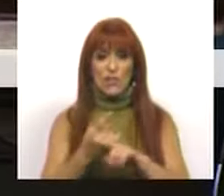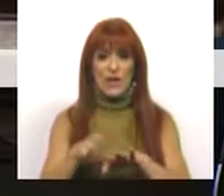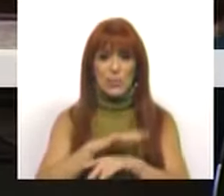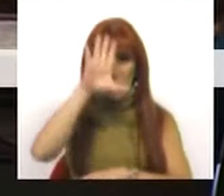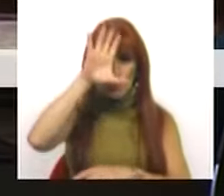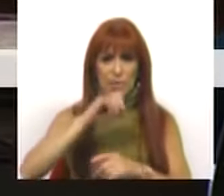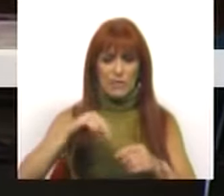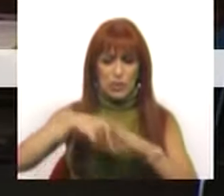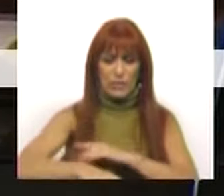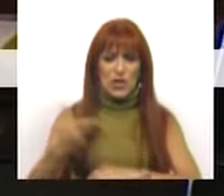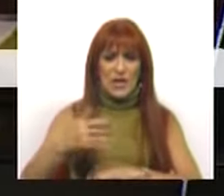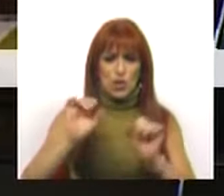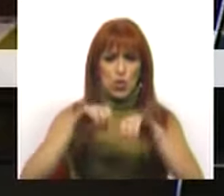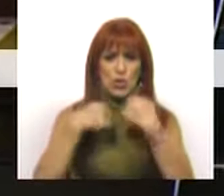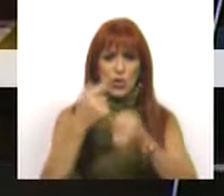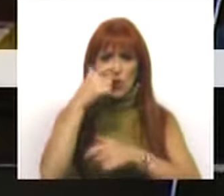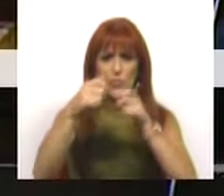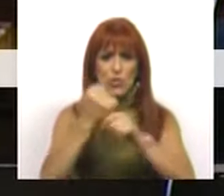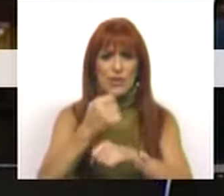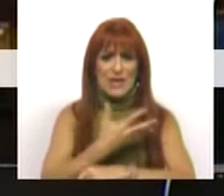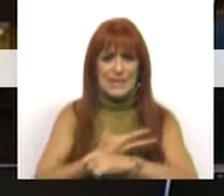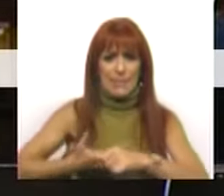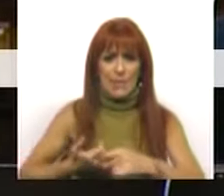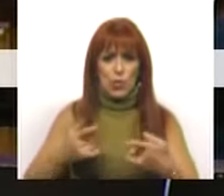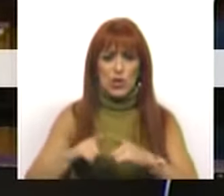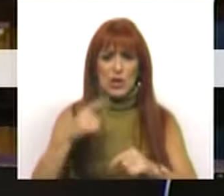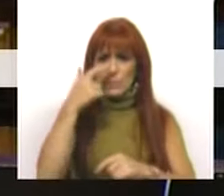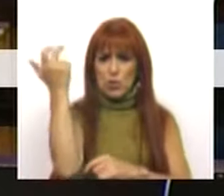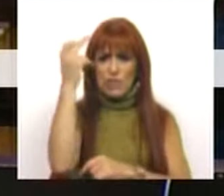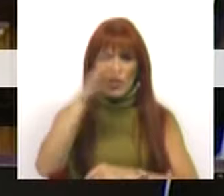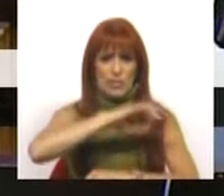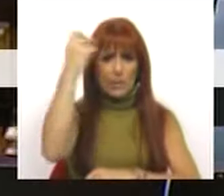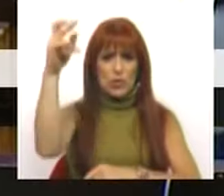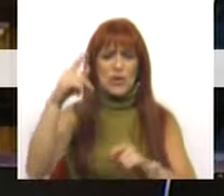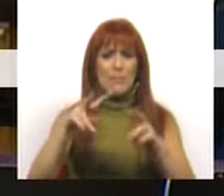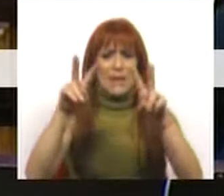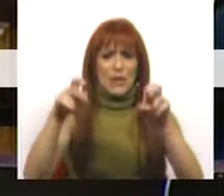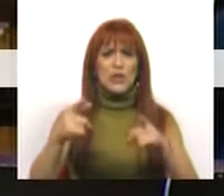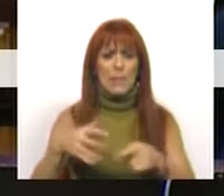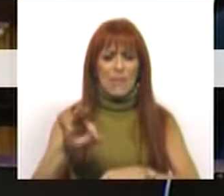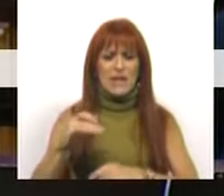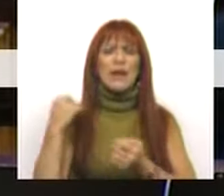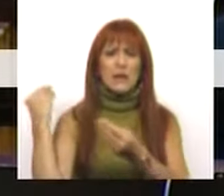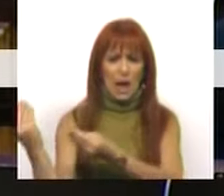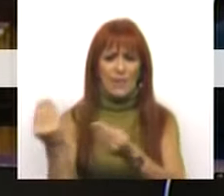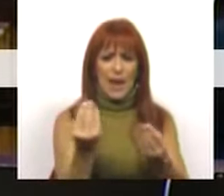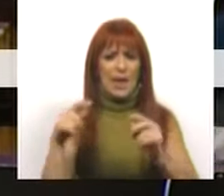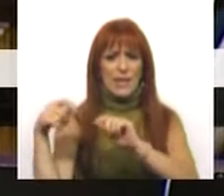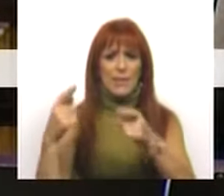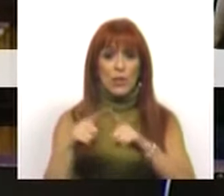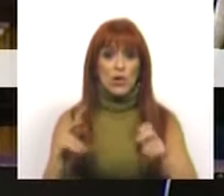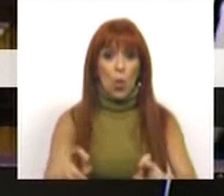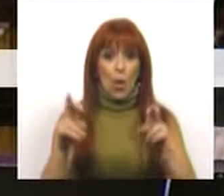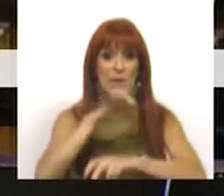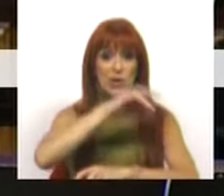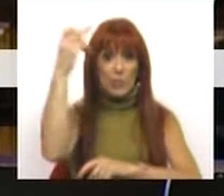O aprofundamento dos direitos sociais dos trabalhadores desempregados, dos reformados e pensionistas é matéria que o PCP tem trazido a debate. O